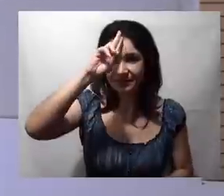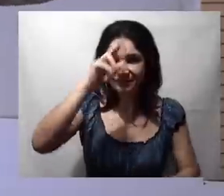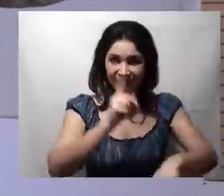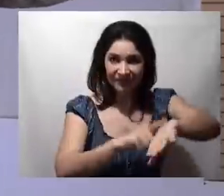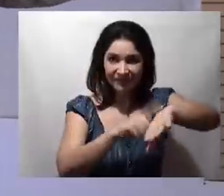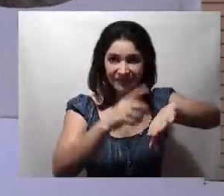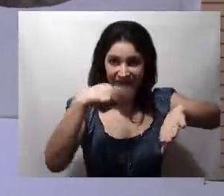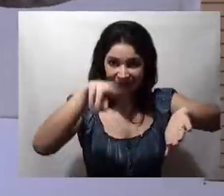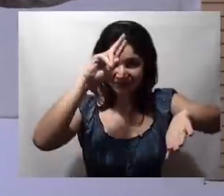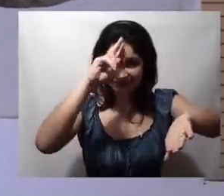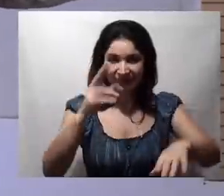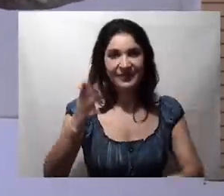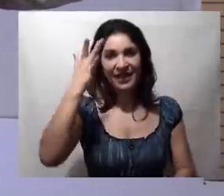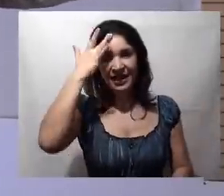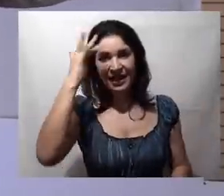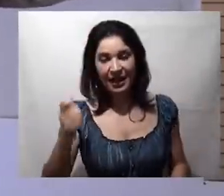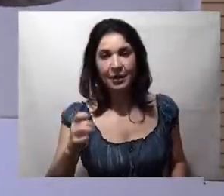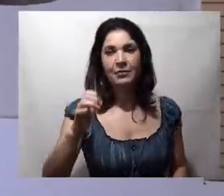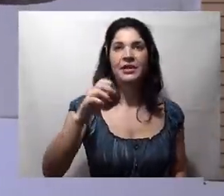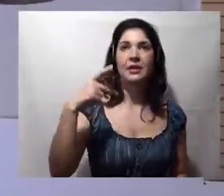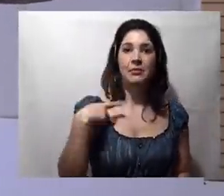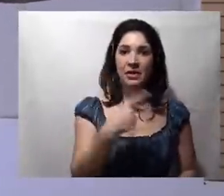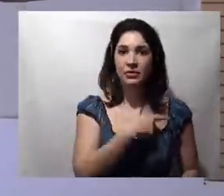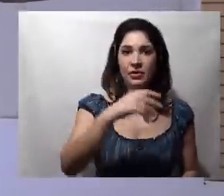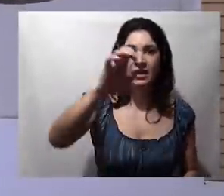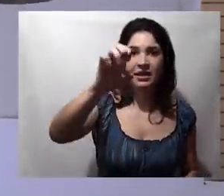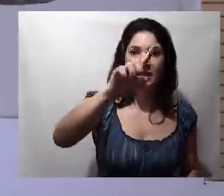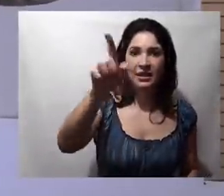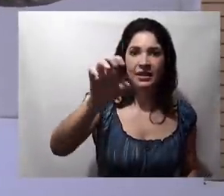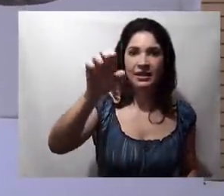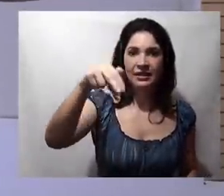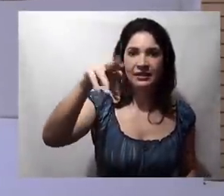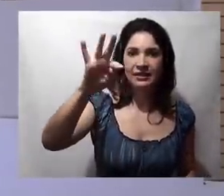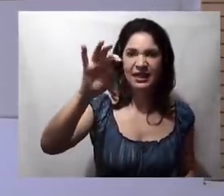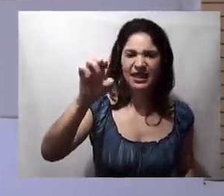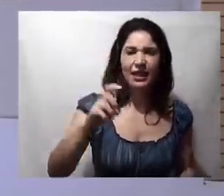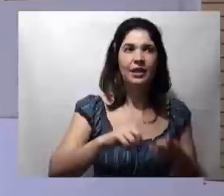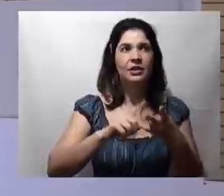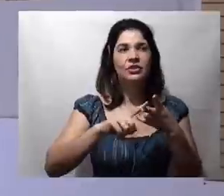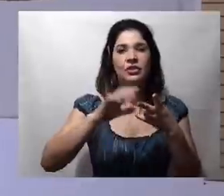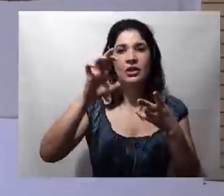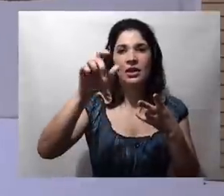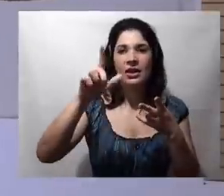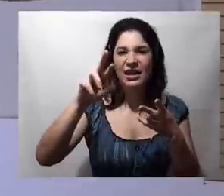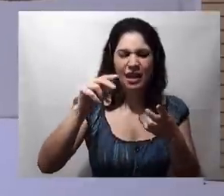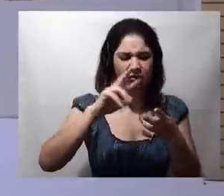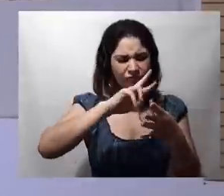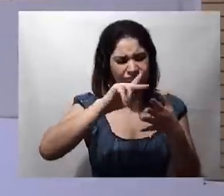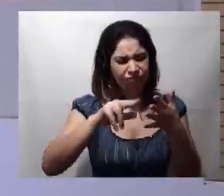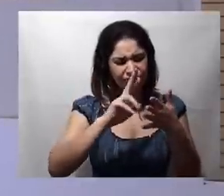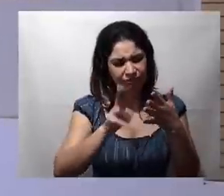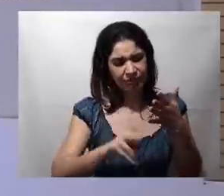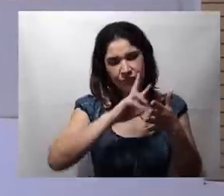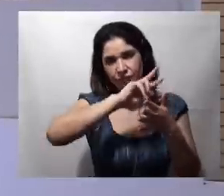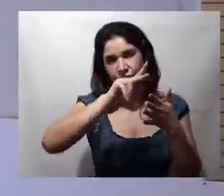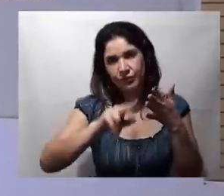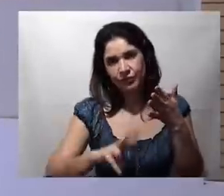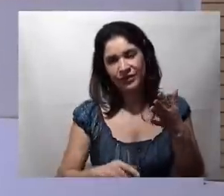amanhã é zenete pastora ezenete pastor ivaldo duarte